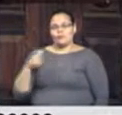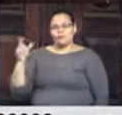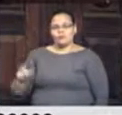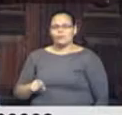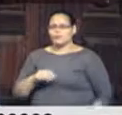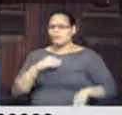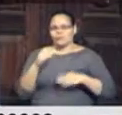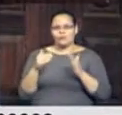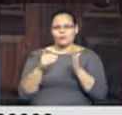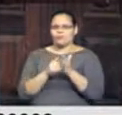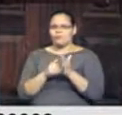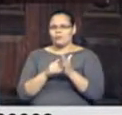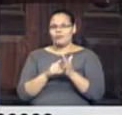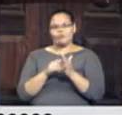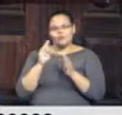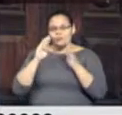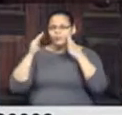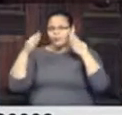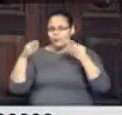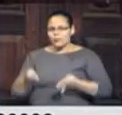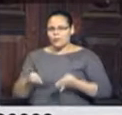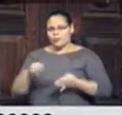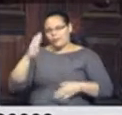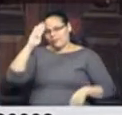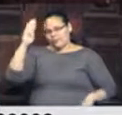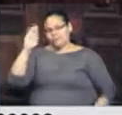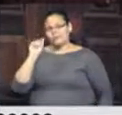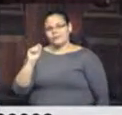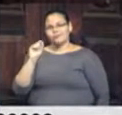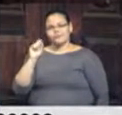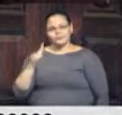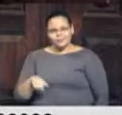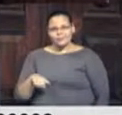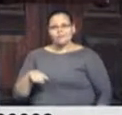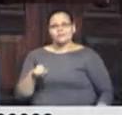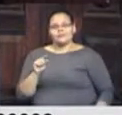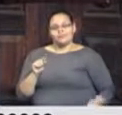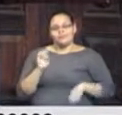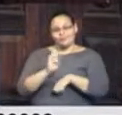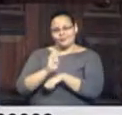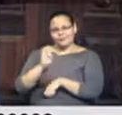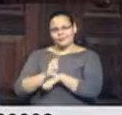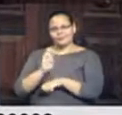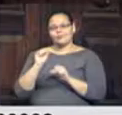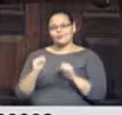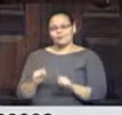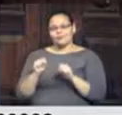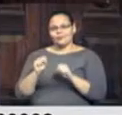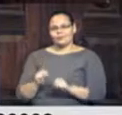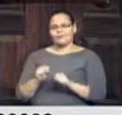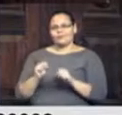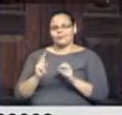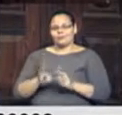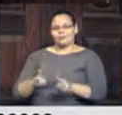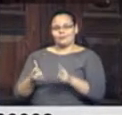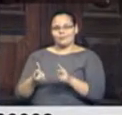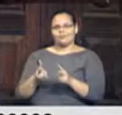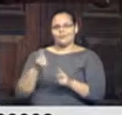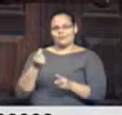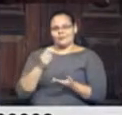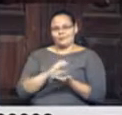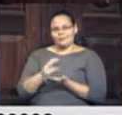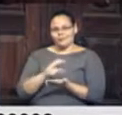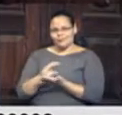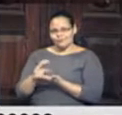elas, o foco central é garantir com que o Estado possa manter os seus